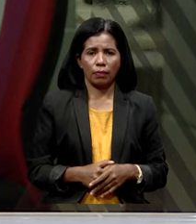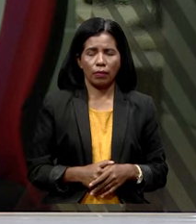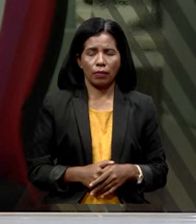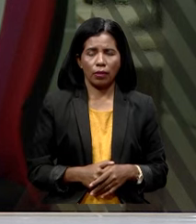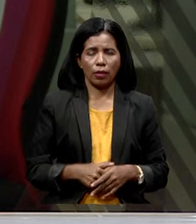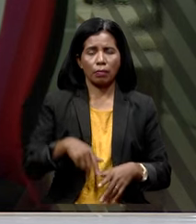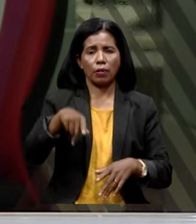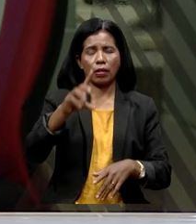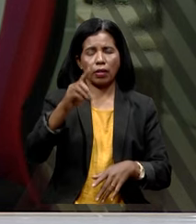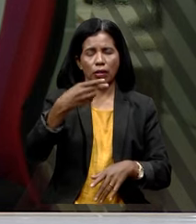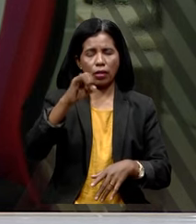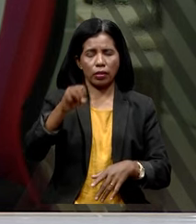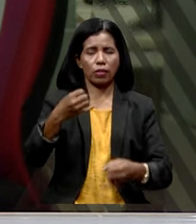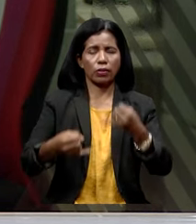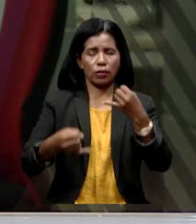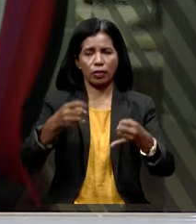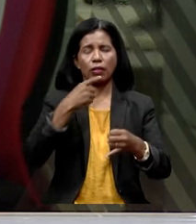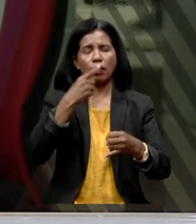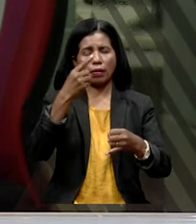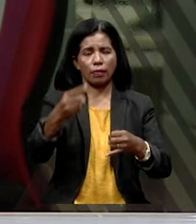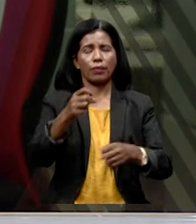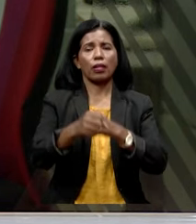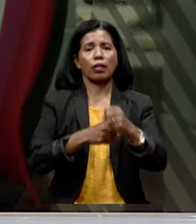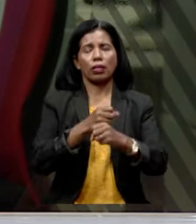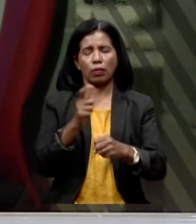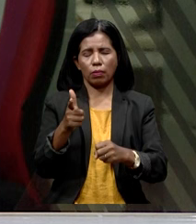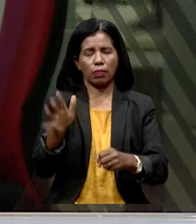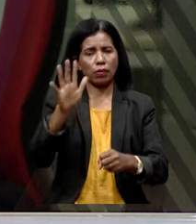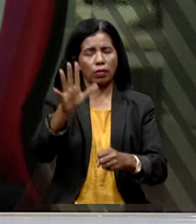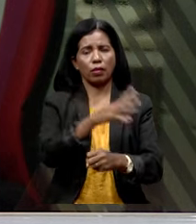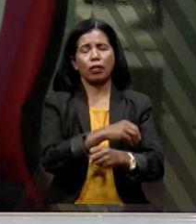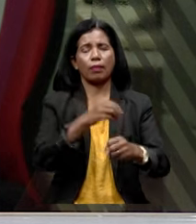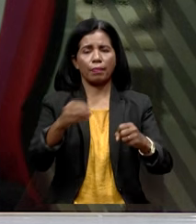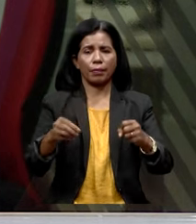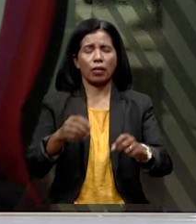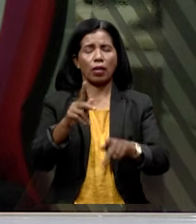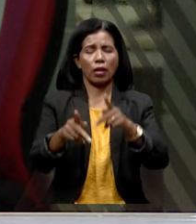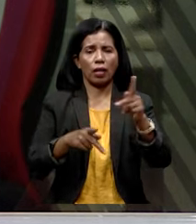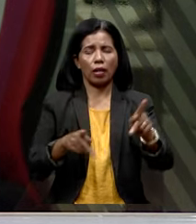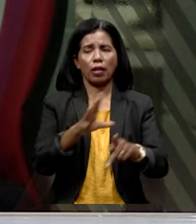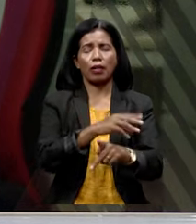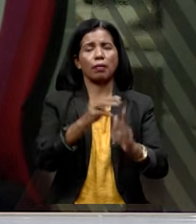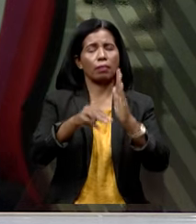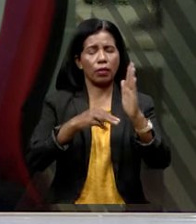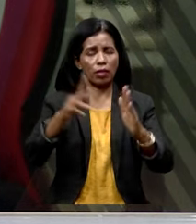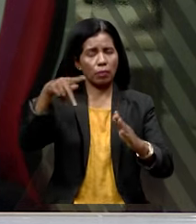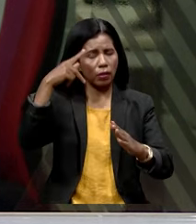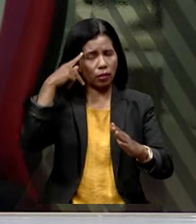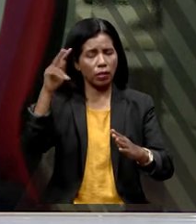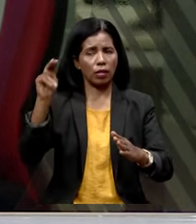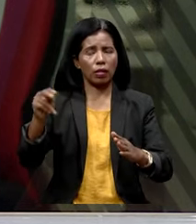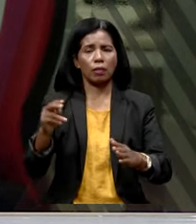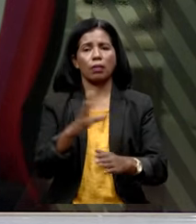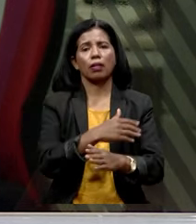Provedoria de Direitos Humanos na Justiça considera Tina Ronaldo Reisen Lima consulta popular é uma classe média no político na Indeite